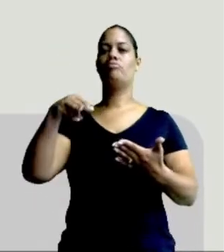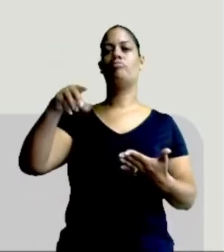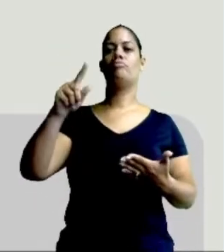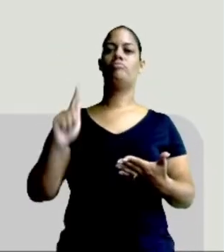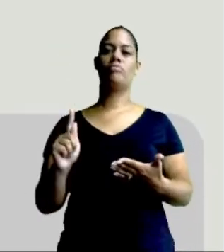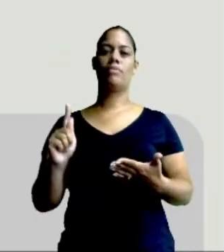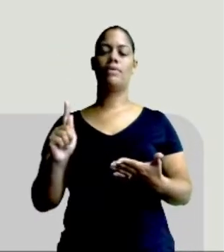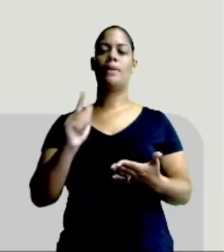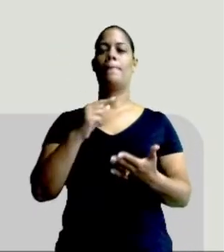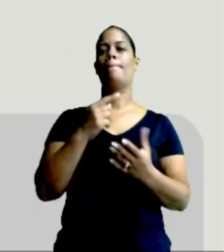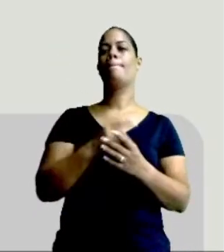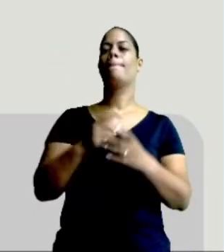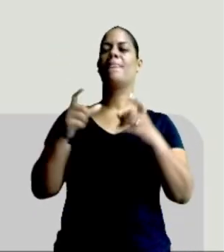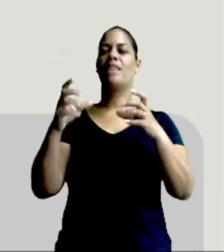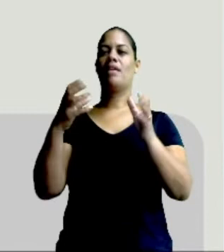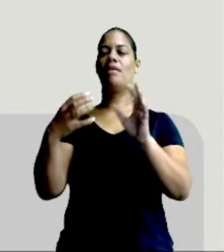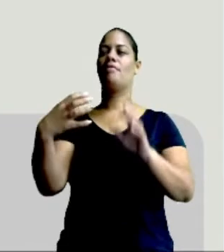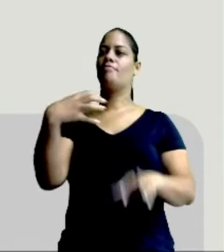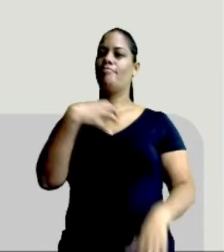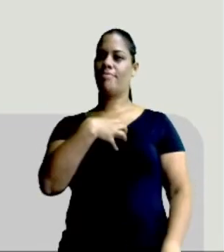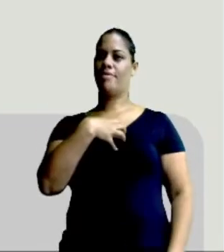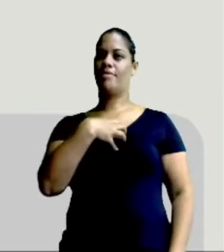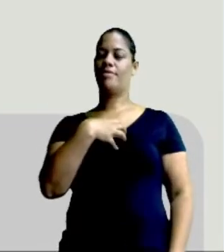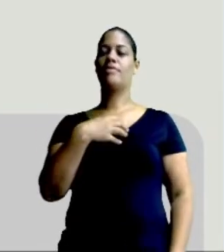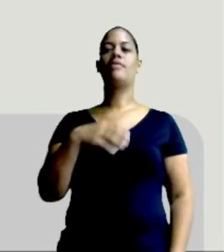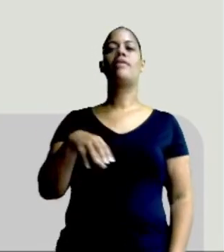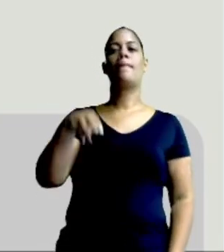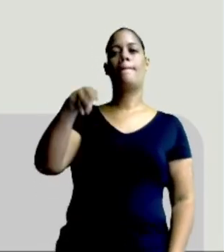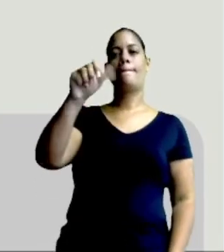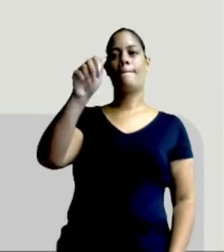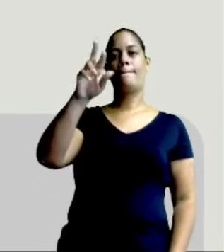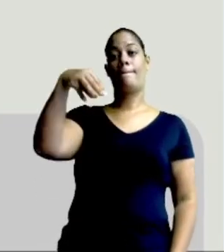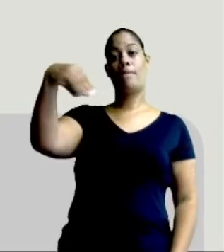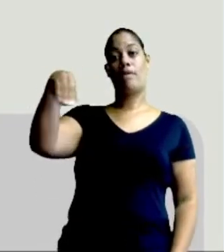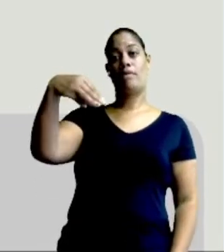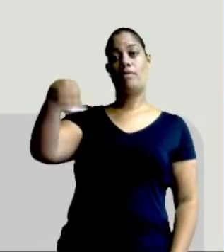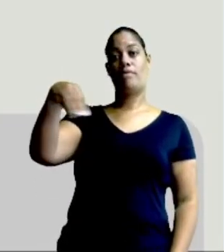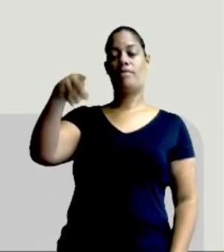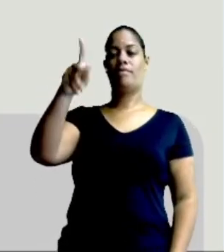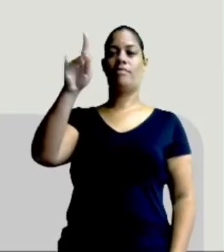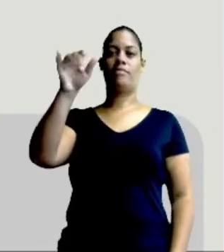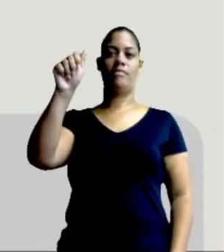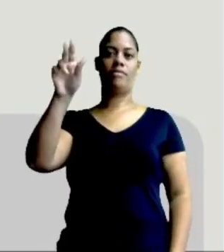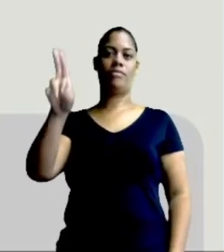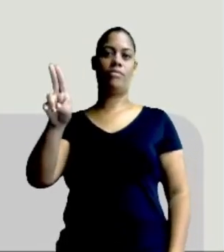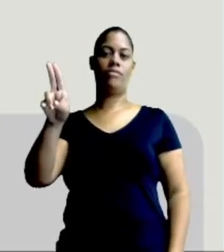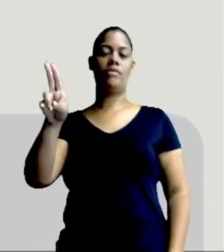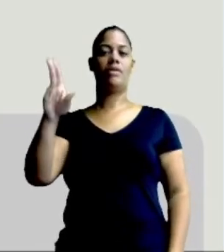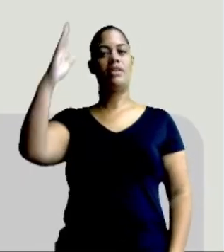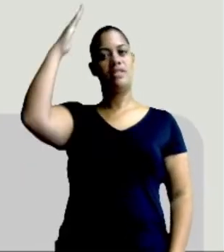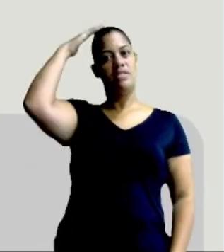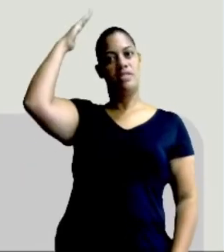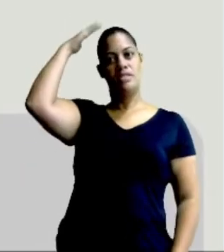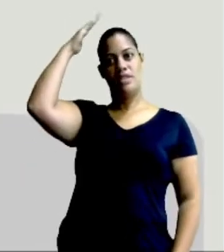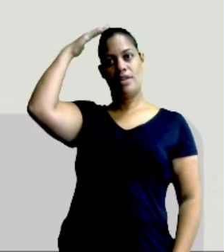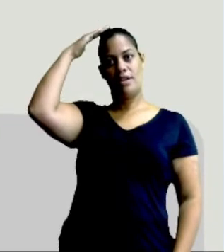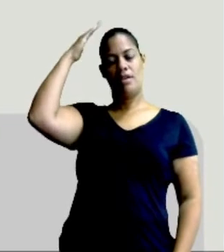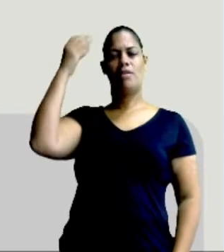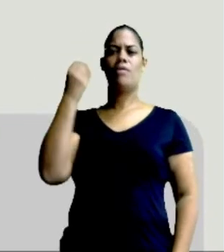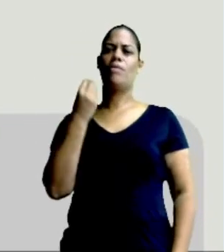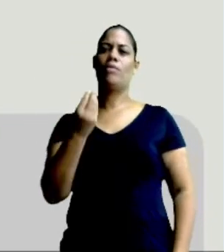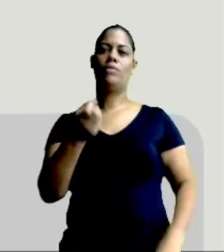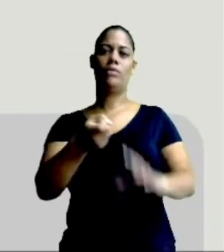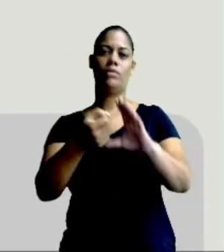Grosso, trechos da Bahia, do Maranhão, do Piauí e do Ceará. E aí como é que eu caracterizo esse